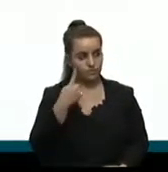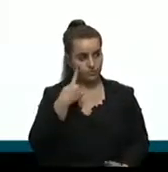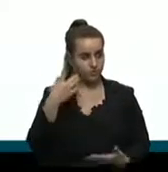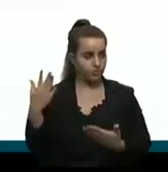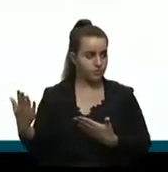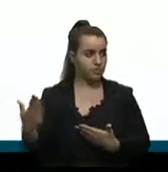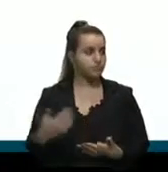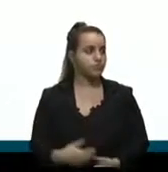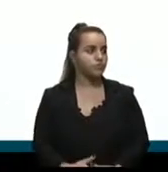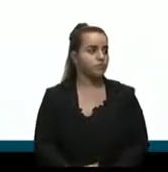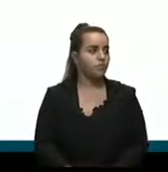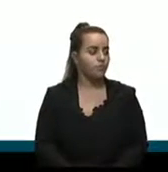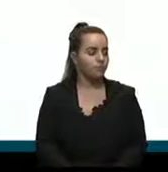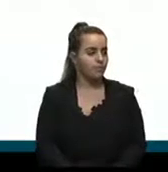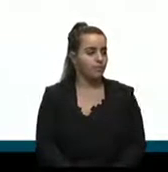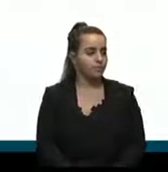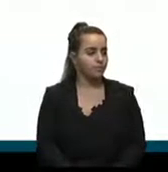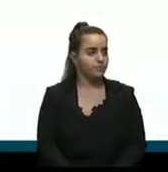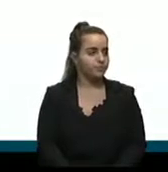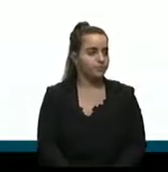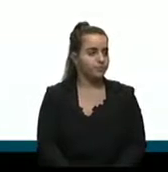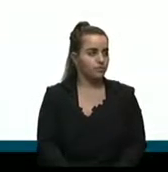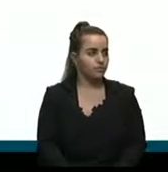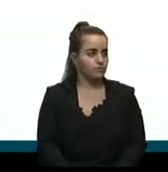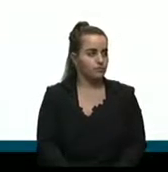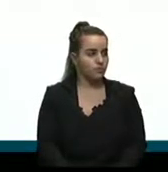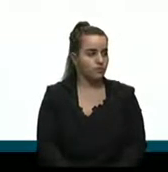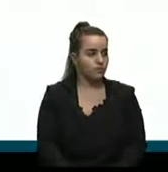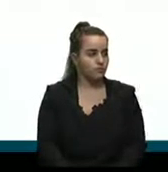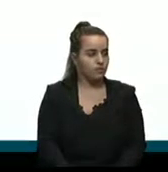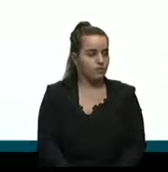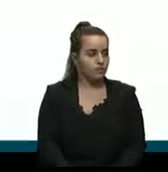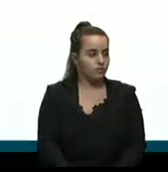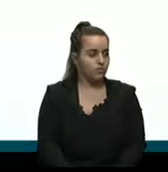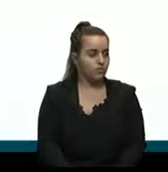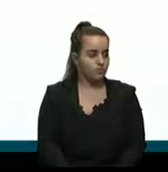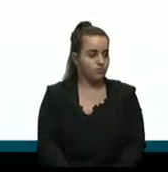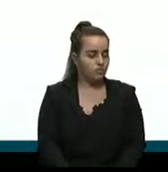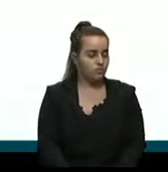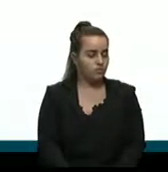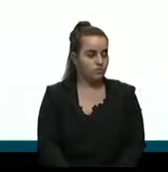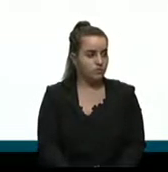172,85 menos 170 é igual a 2,85.